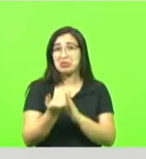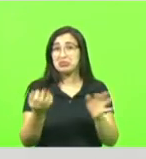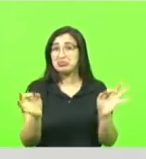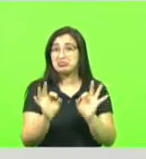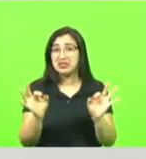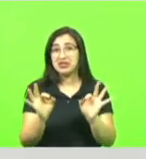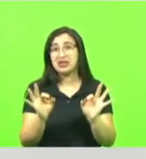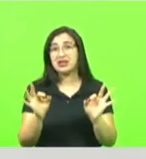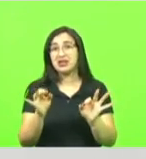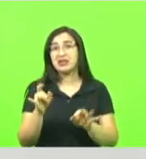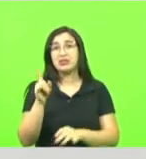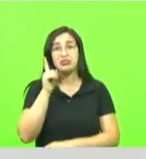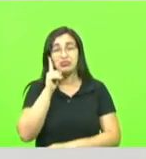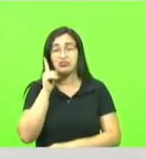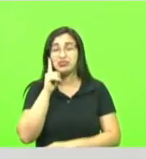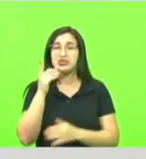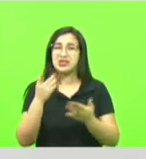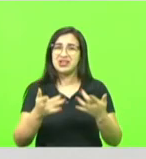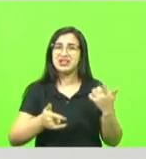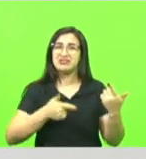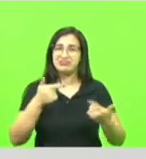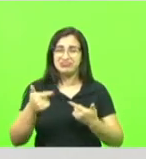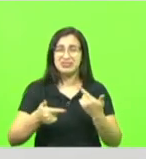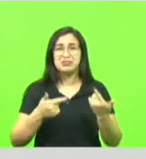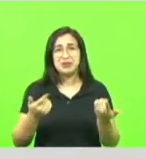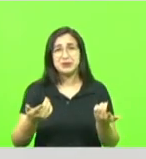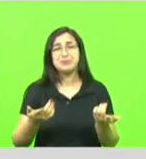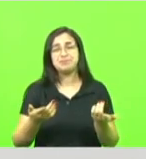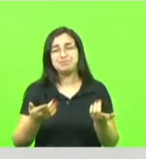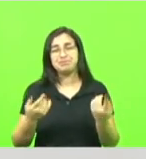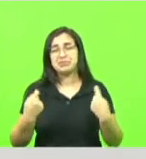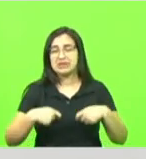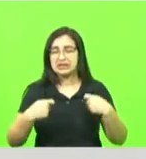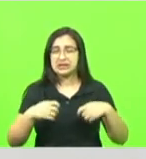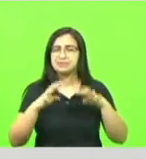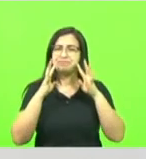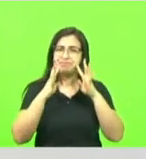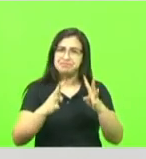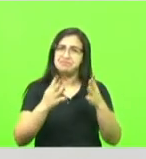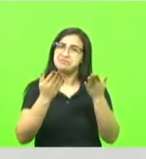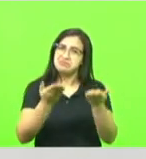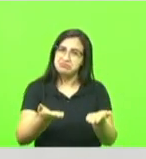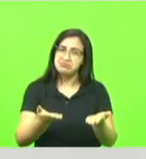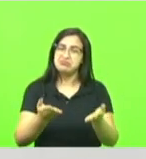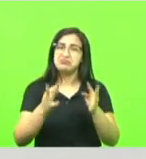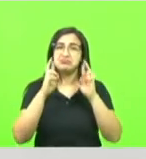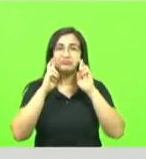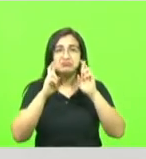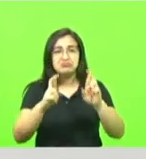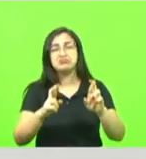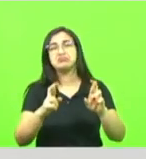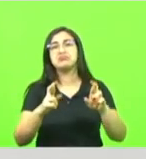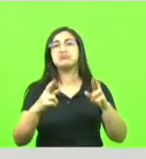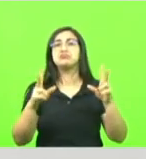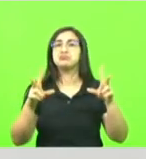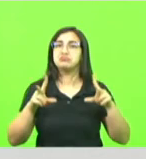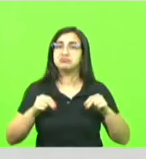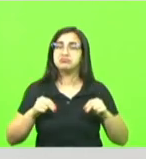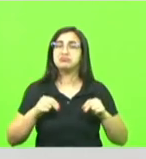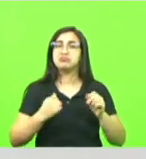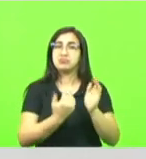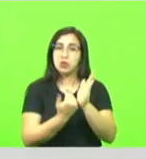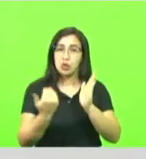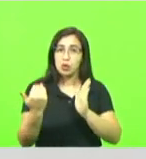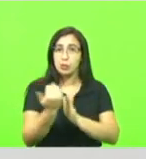de águas na Polícia Militar do Estado, que a gente possa sensibilizar e olhar com respeito esses profissionais. Eles merecem o aumento linear, é